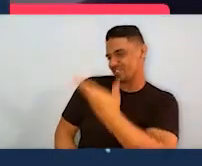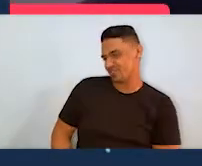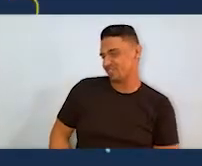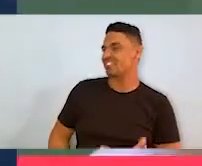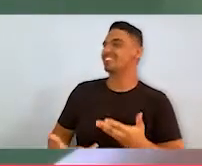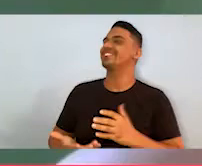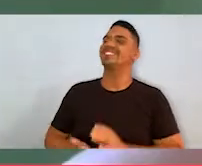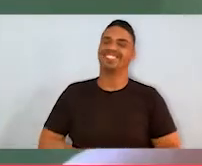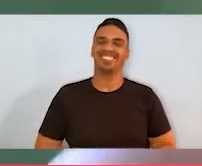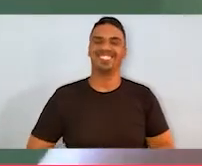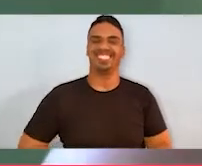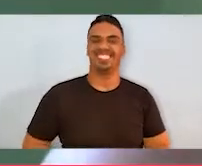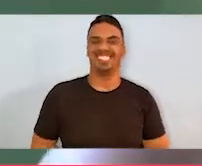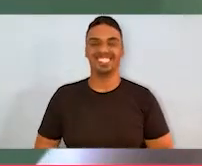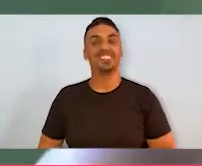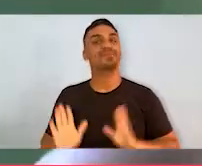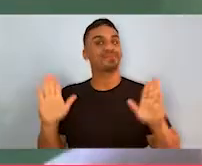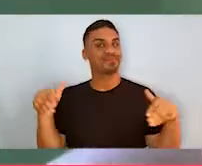agradeço.